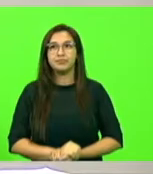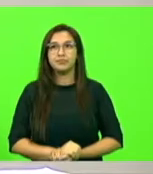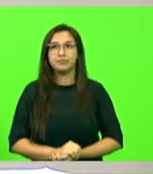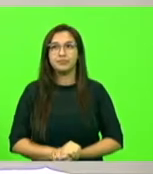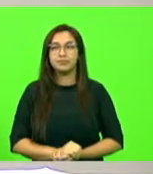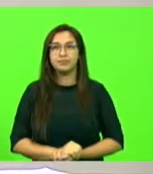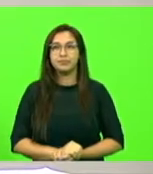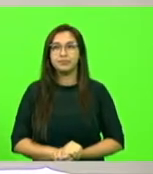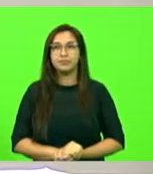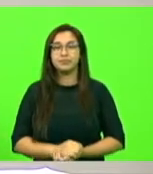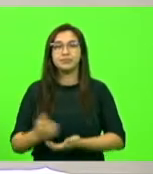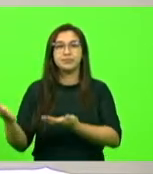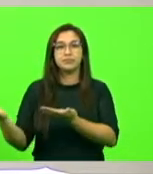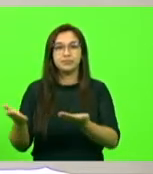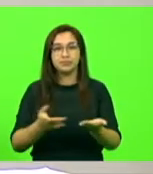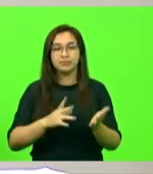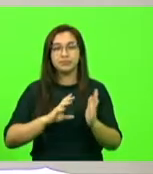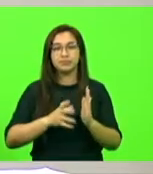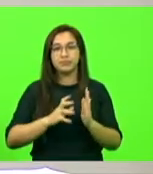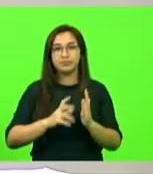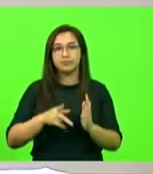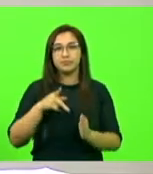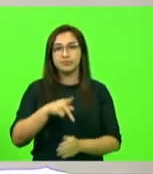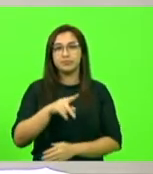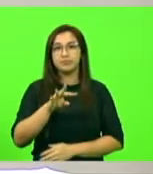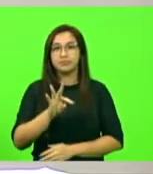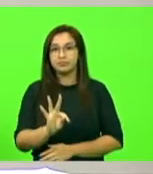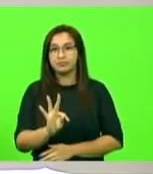Próximo horário pertence ao PT.